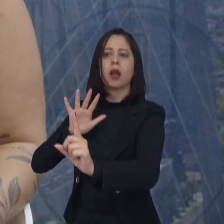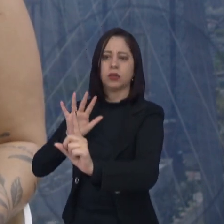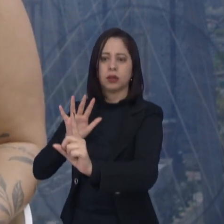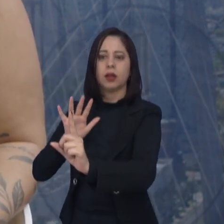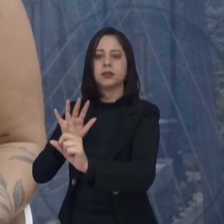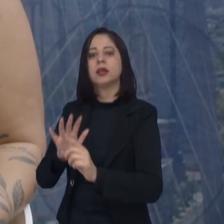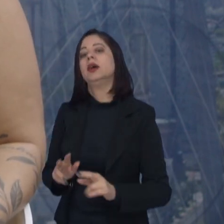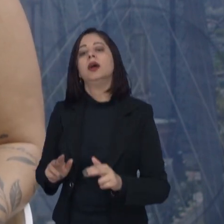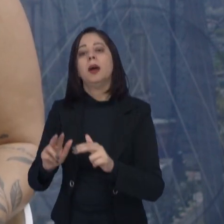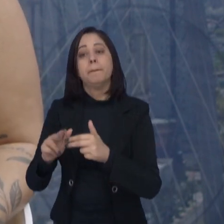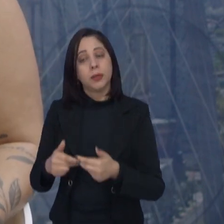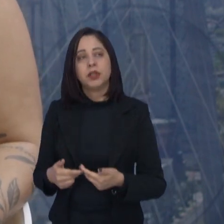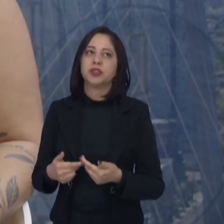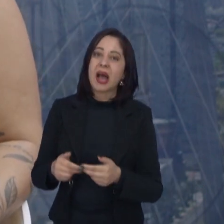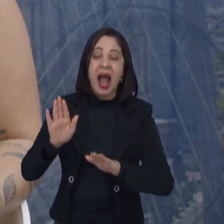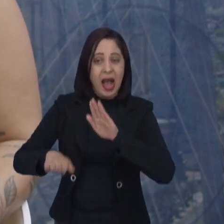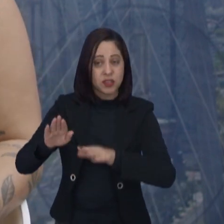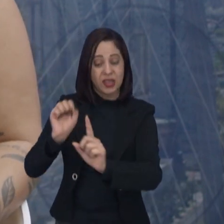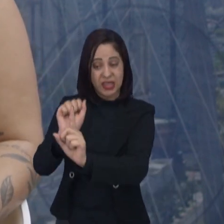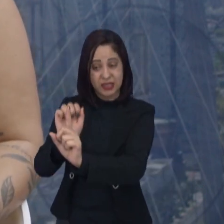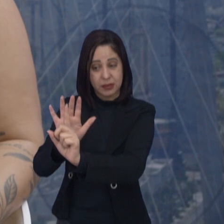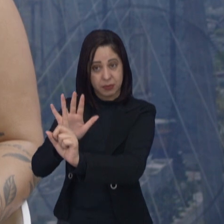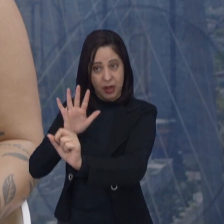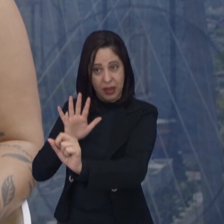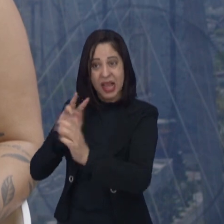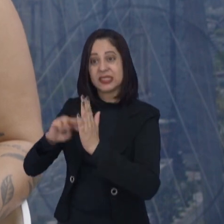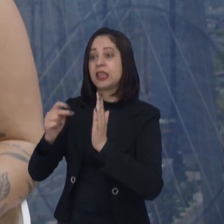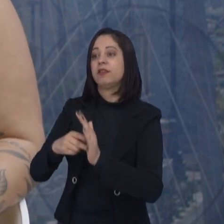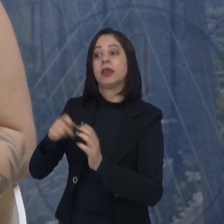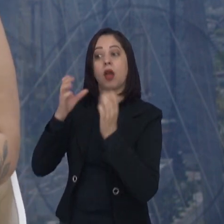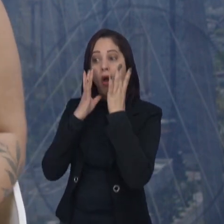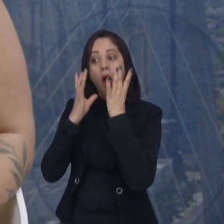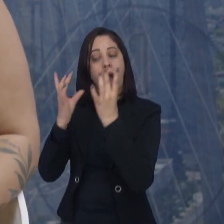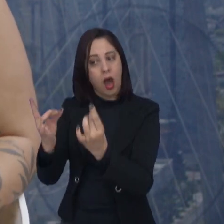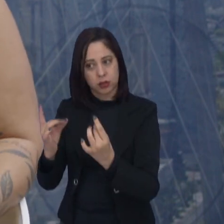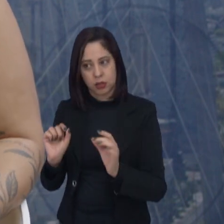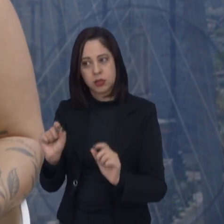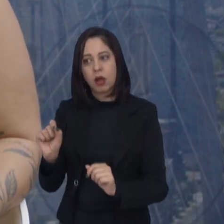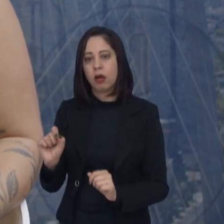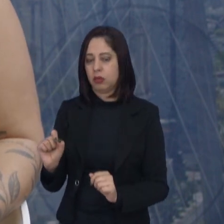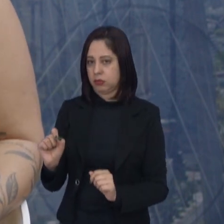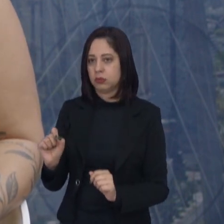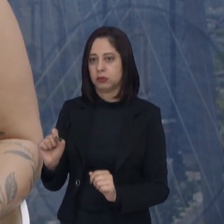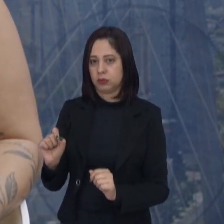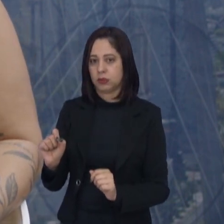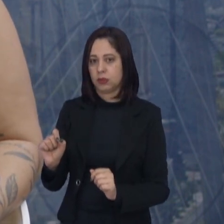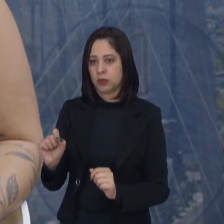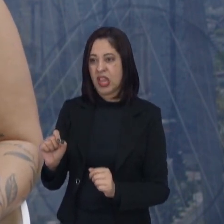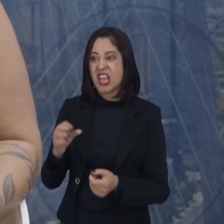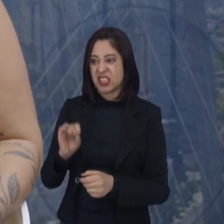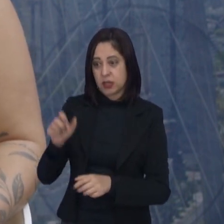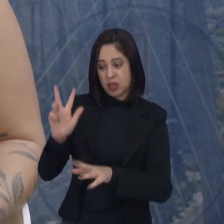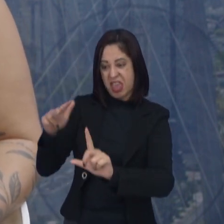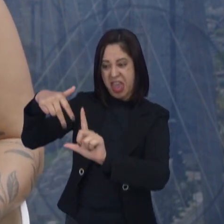pessoa. Então, eu acho que o cancelamento, muitas vezes, ele serve como um alerta para o influenciador, quando ele tem um sentido, quando o influenciador tem um posicionamento